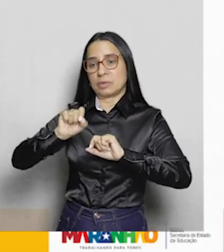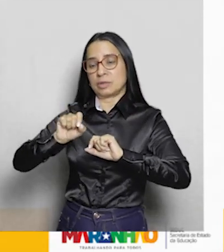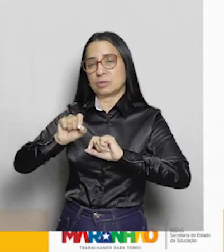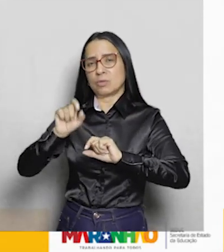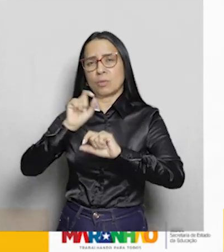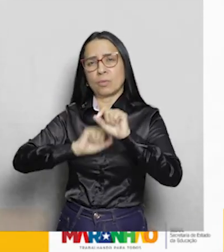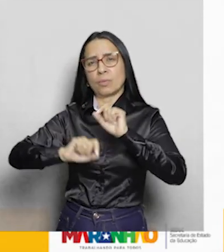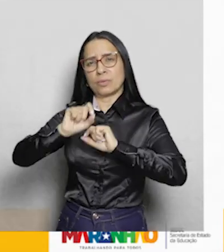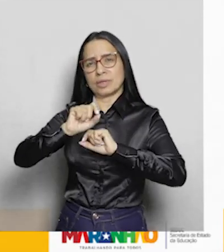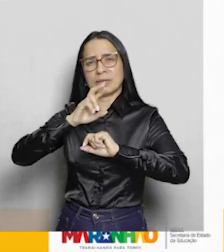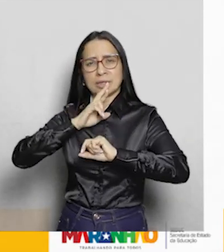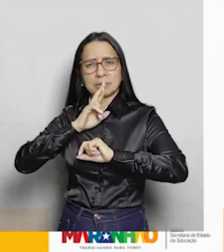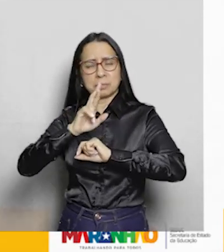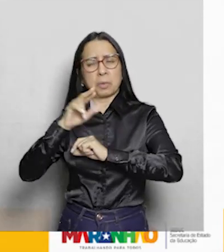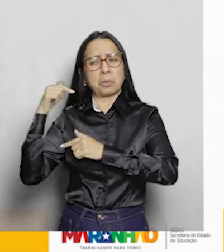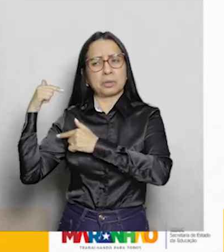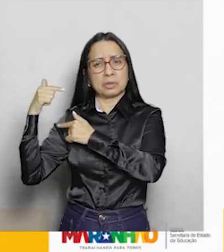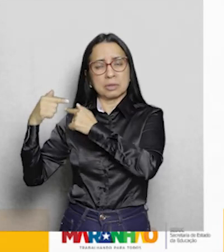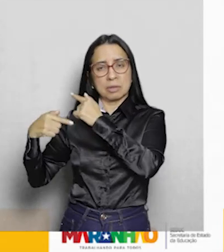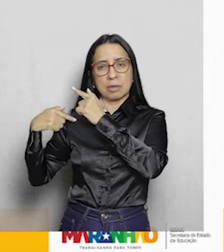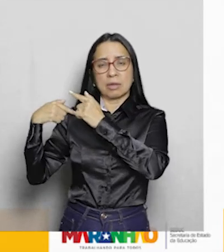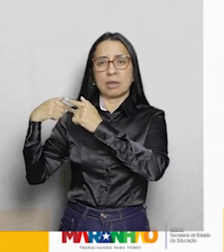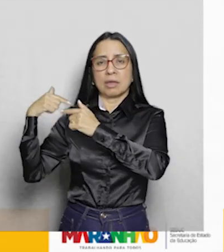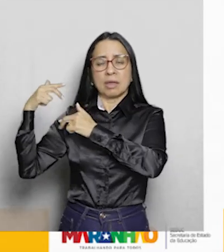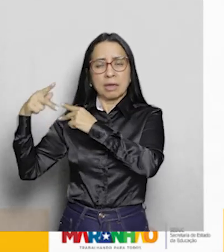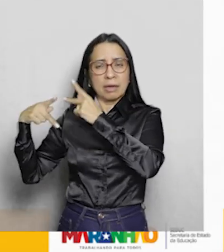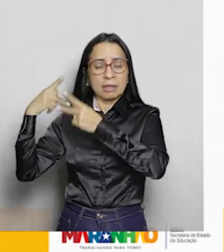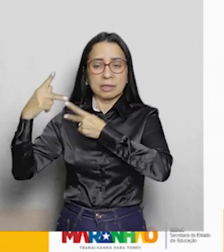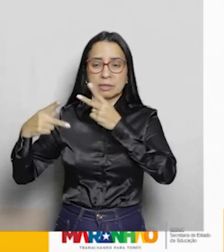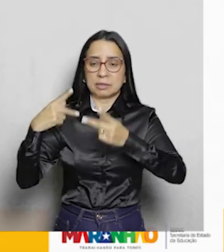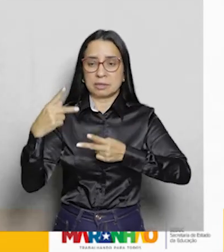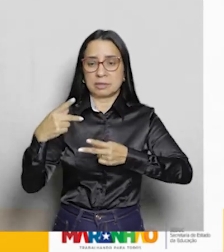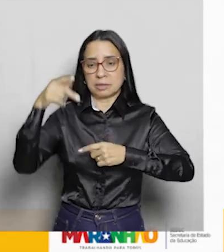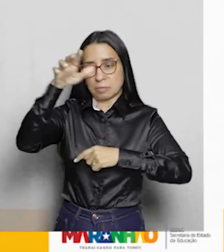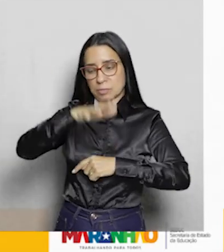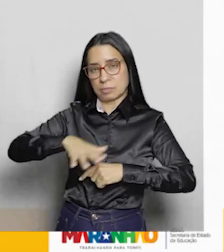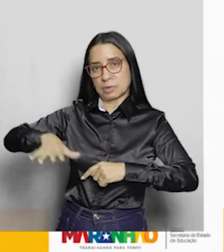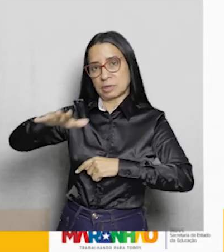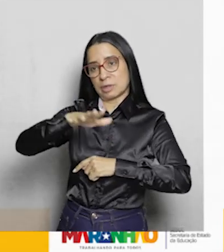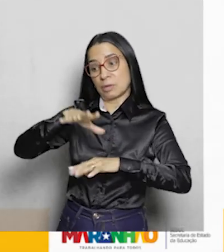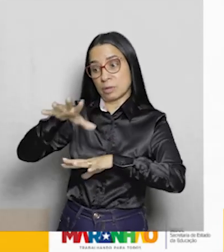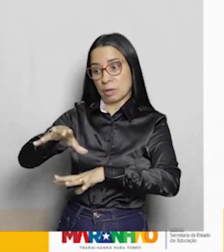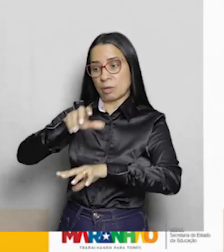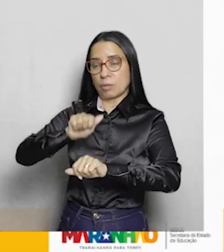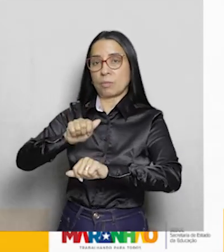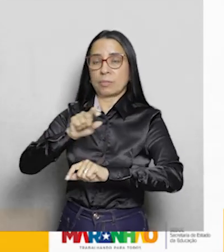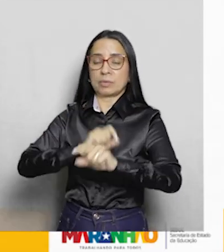seguinte legado, herança, para as áreas ocupadas. Letra A,